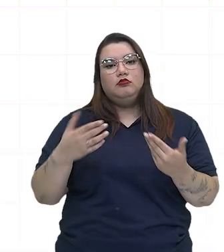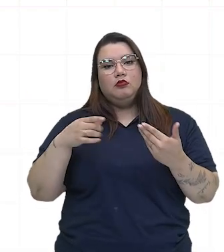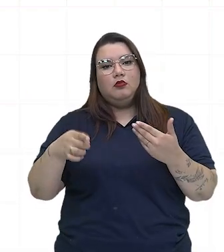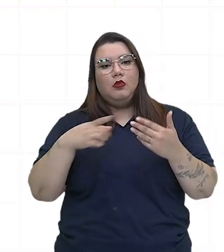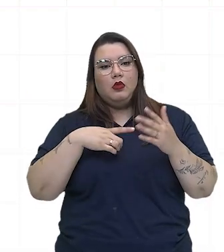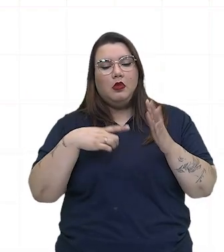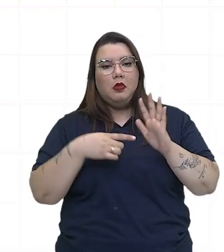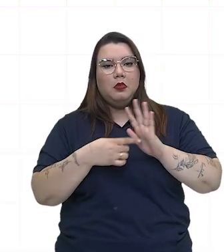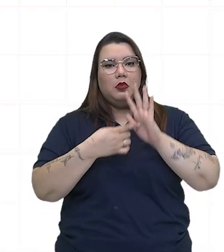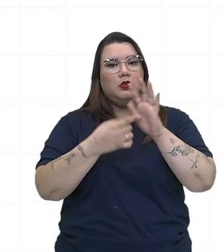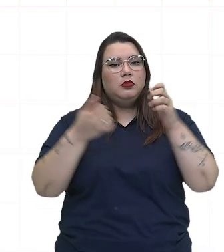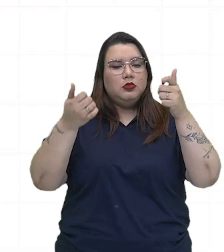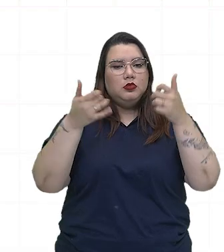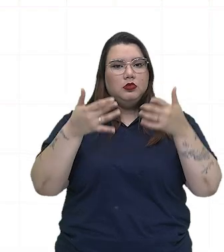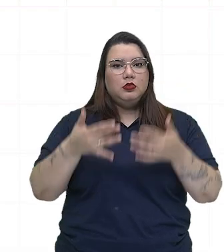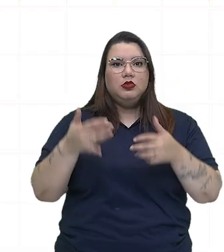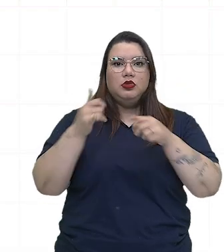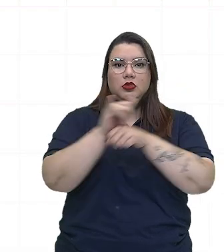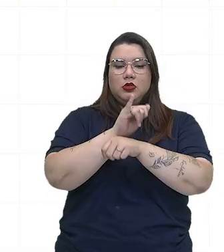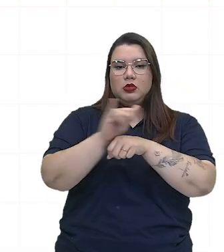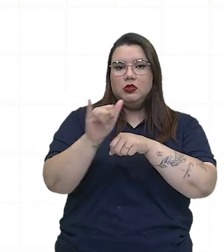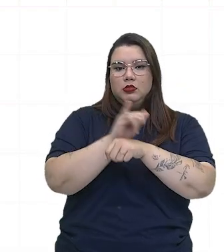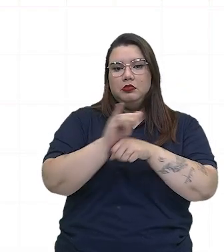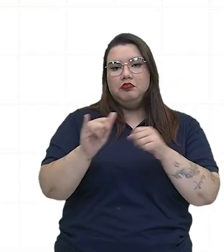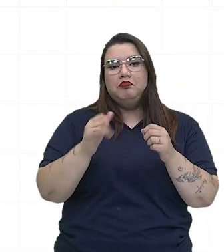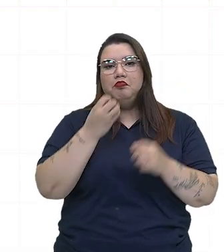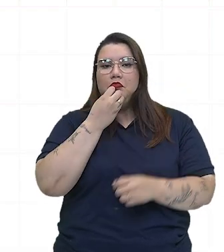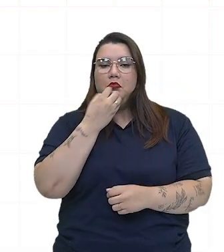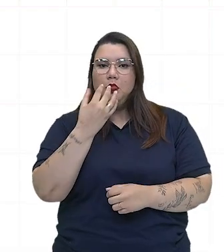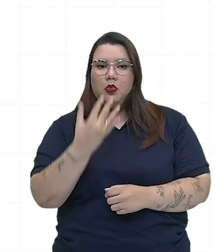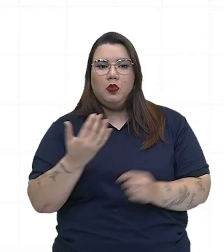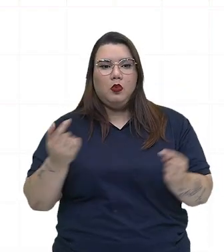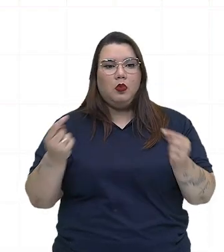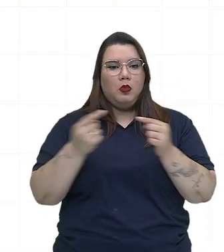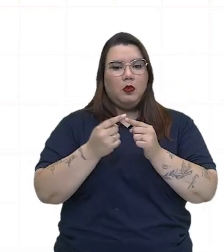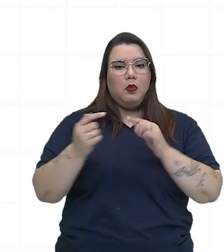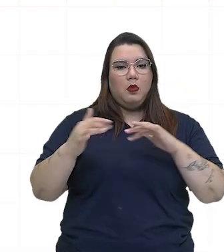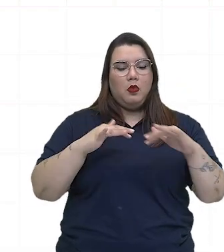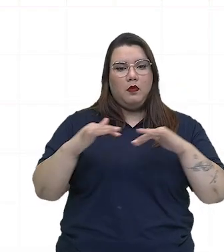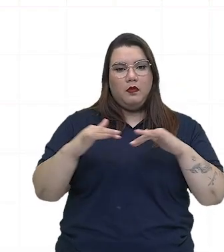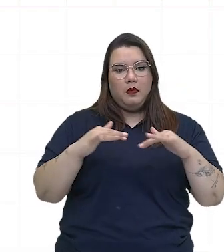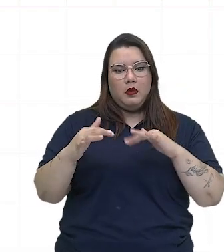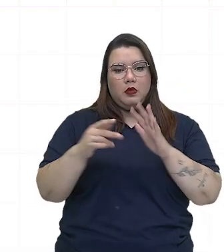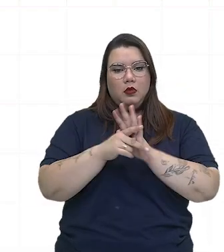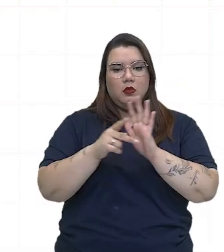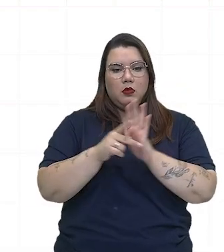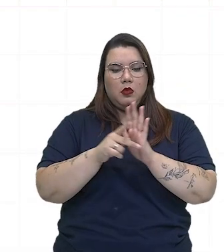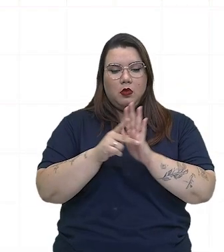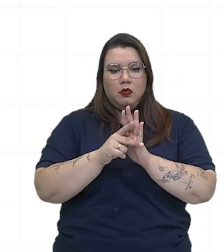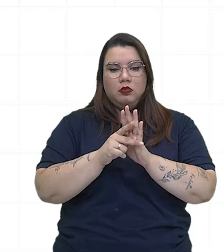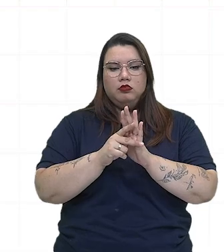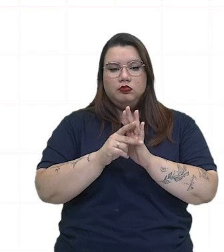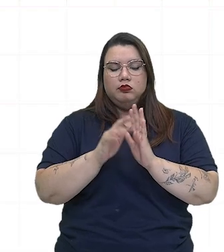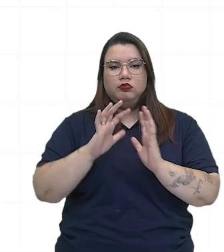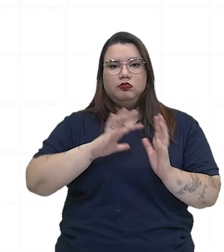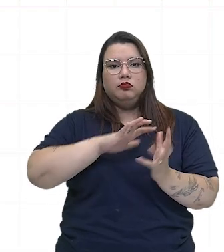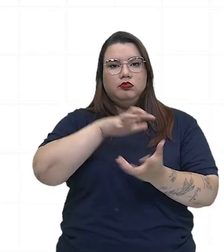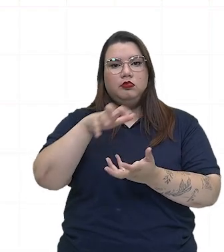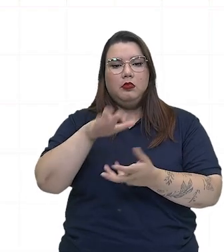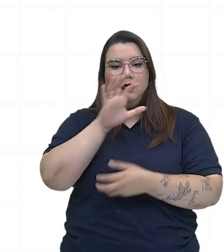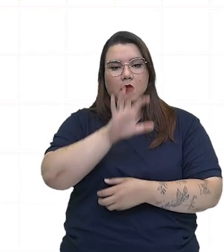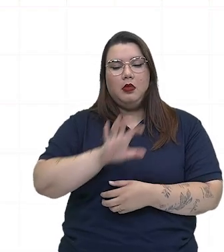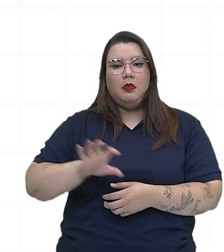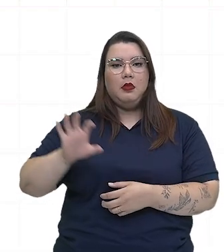a explicar o mecanismo adequado para o movimento dos continentes. Então, aí nós temos